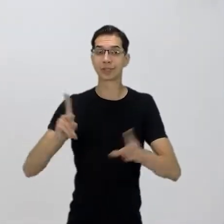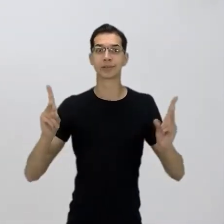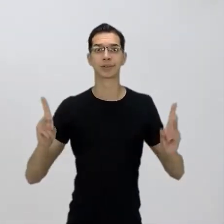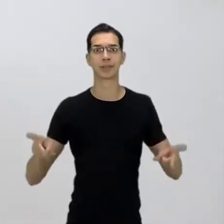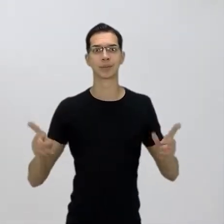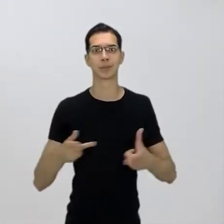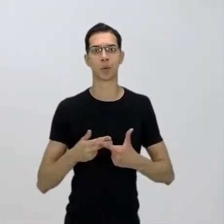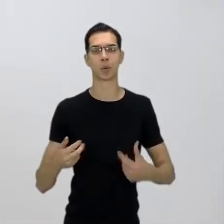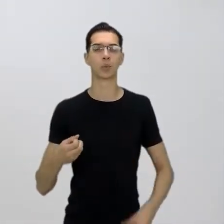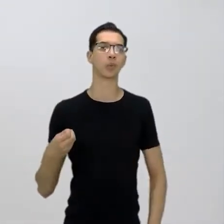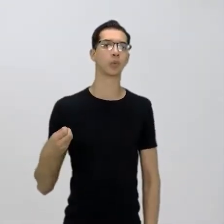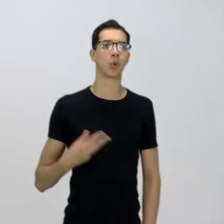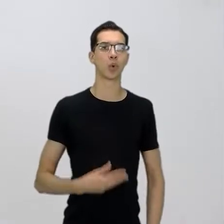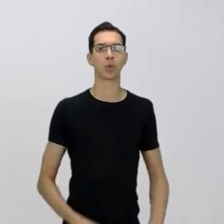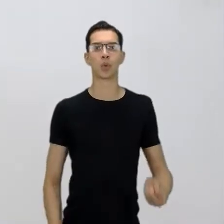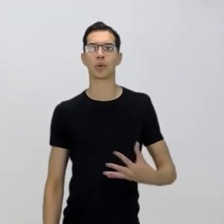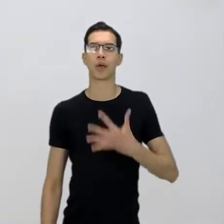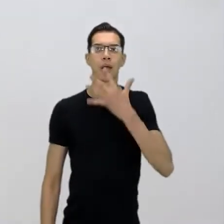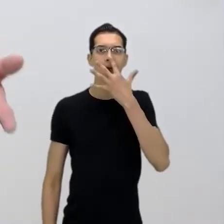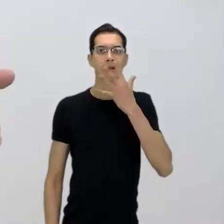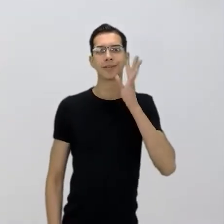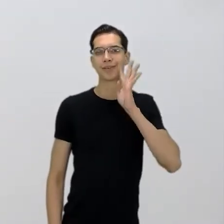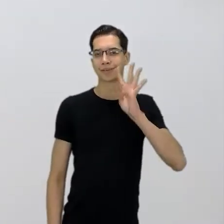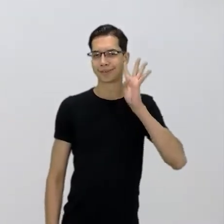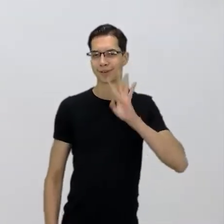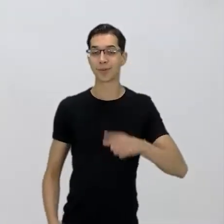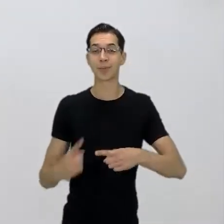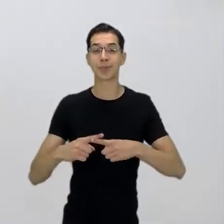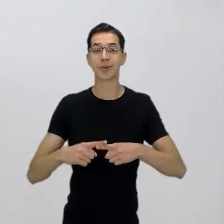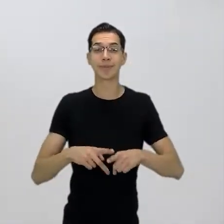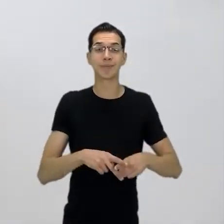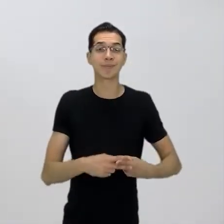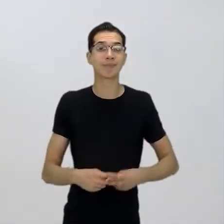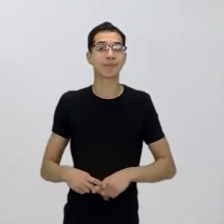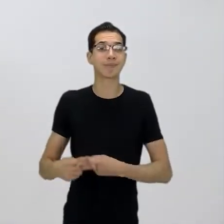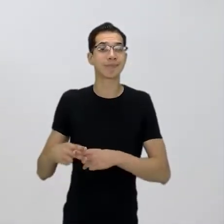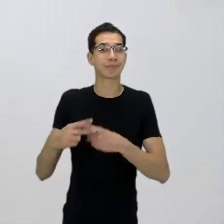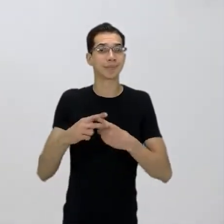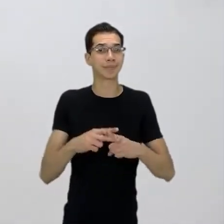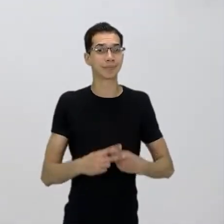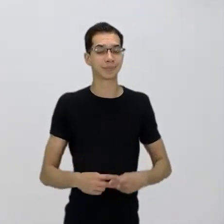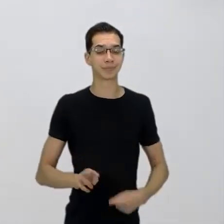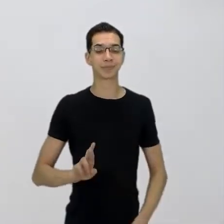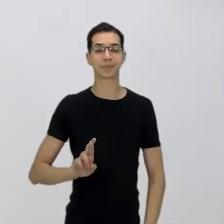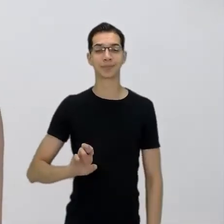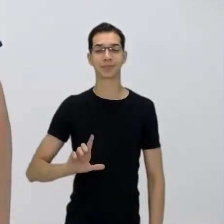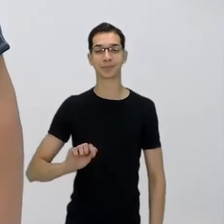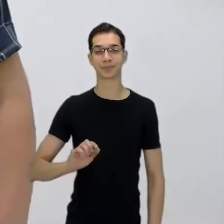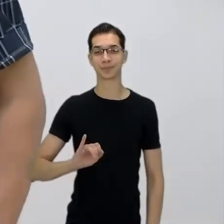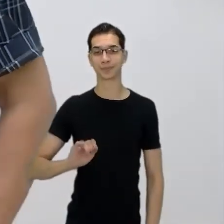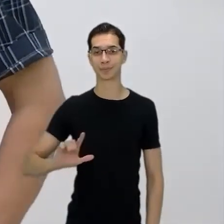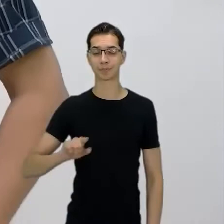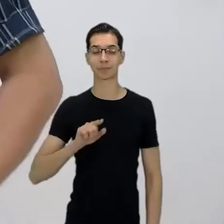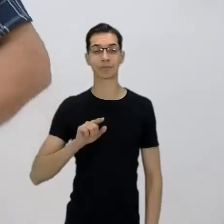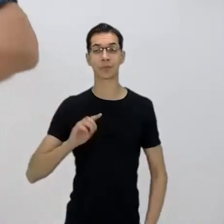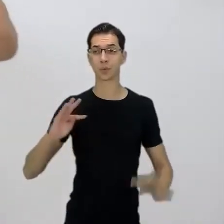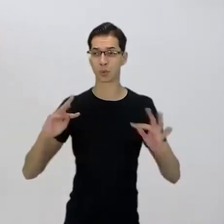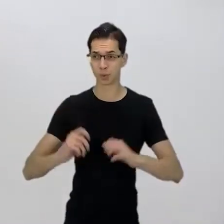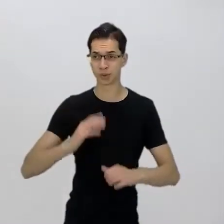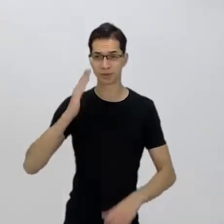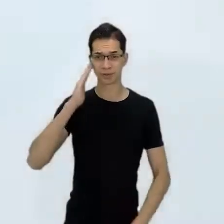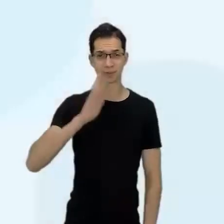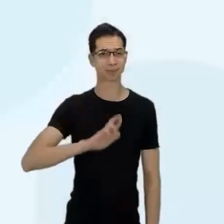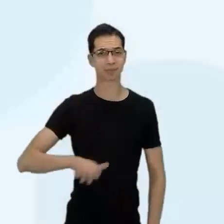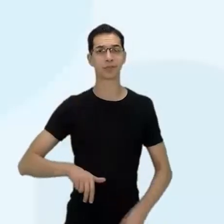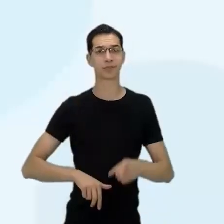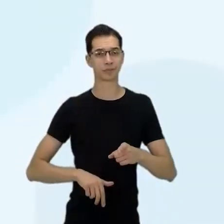né? E essa é legal, porque é a mecânica relacional, não é todo mundo que sabe não, você vai saber que você vai pesquisar. Para começo